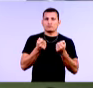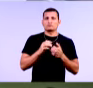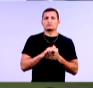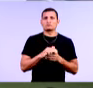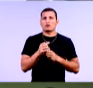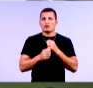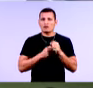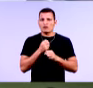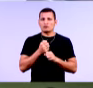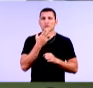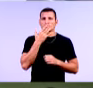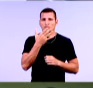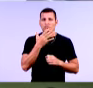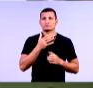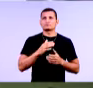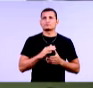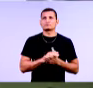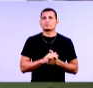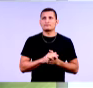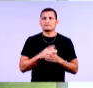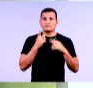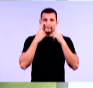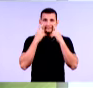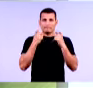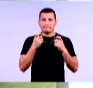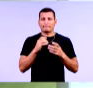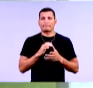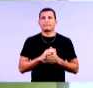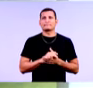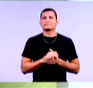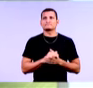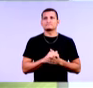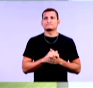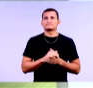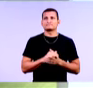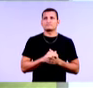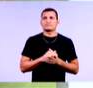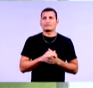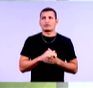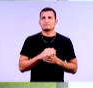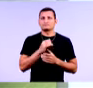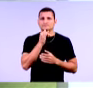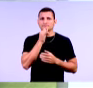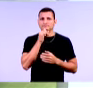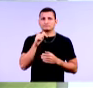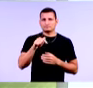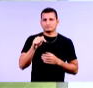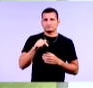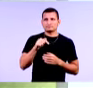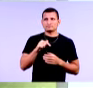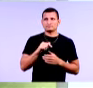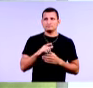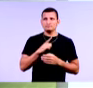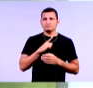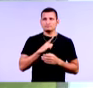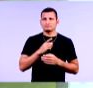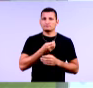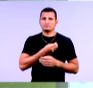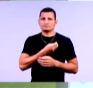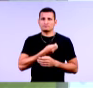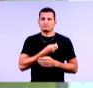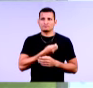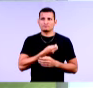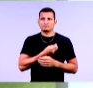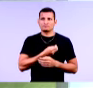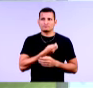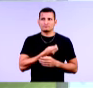então, é até interessante eu comentar isso aqui. Vamos dizer que nós estivéssemos presencialmente, né, aqui agora,